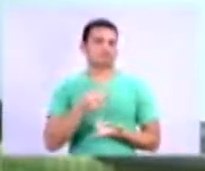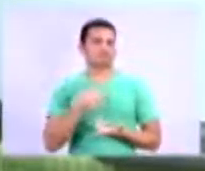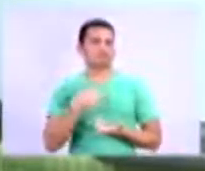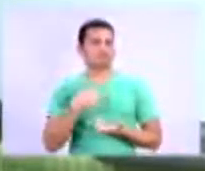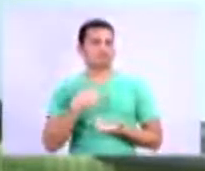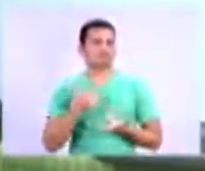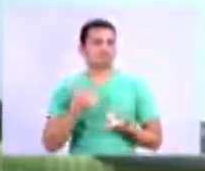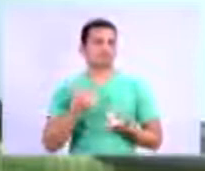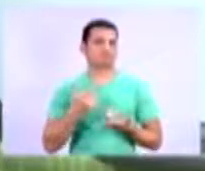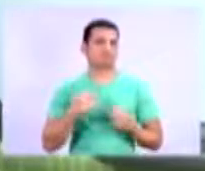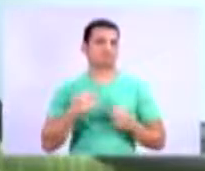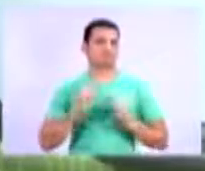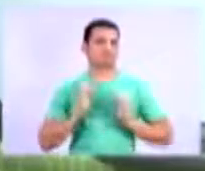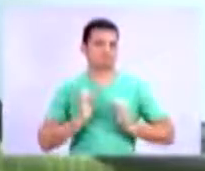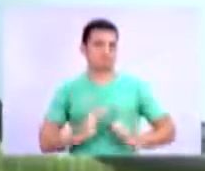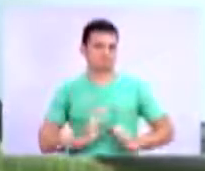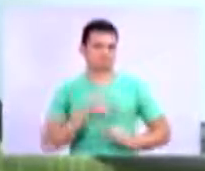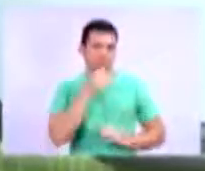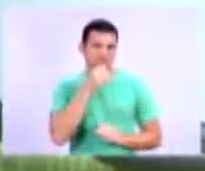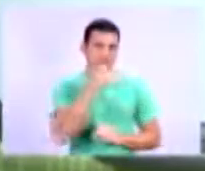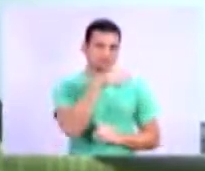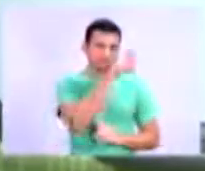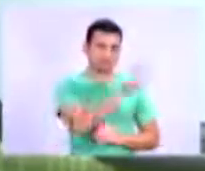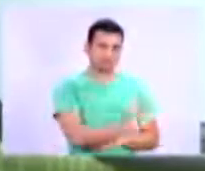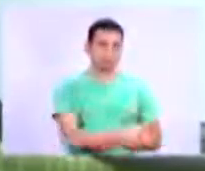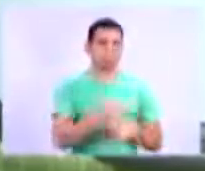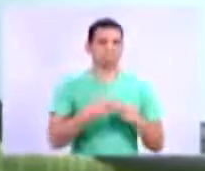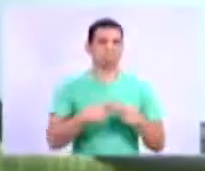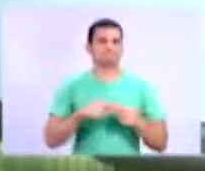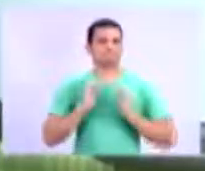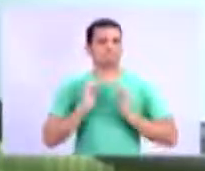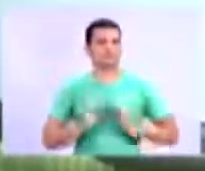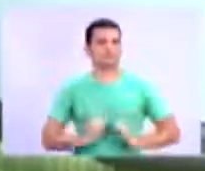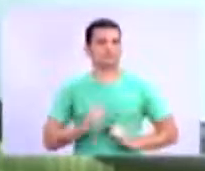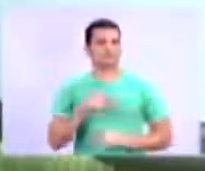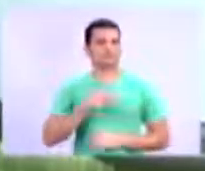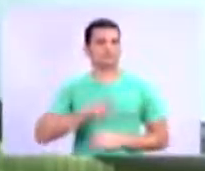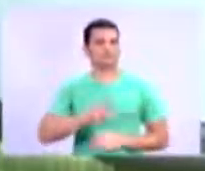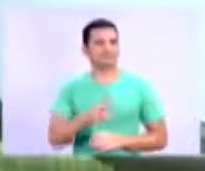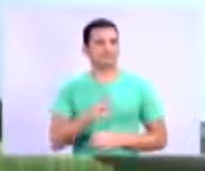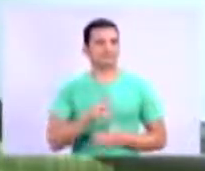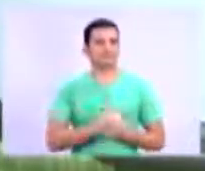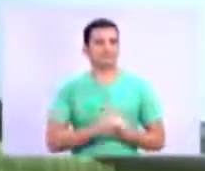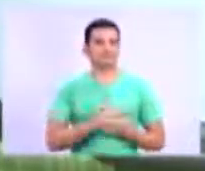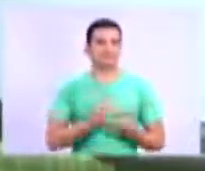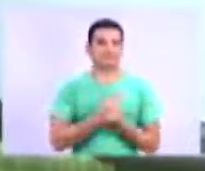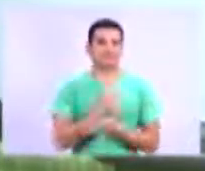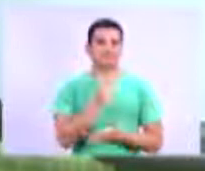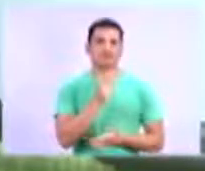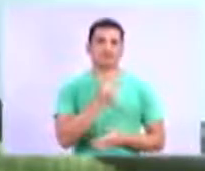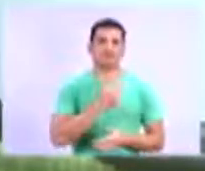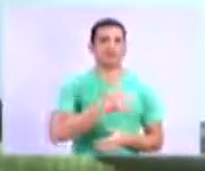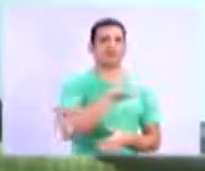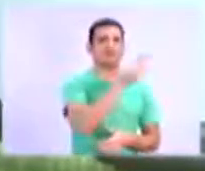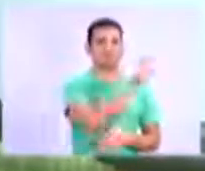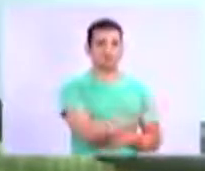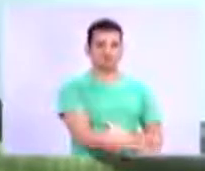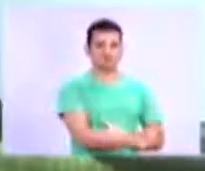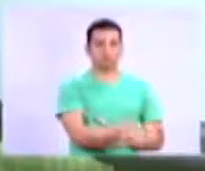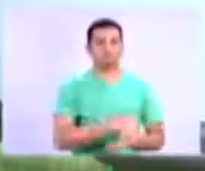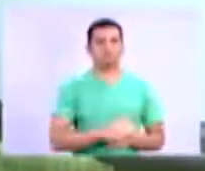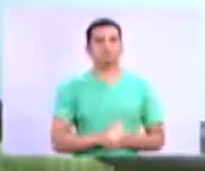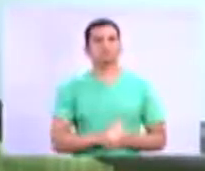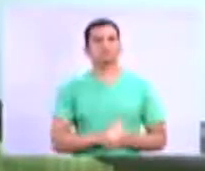conduta seja ética em relação ao outro, porque a ética, ela sempre acontece em relação ao outro, Se a